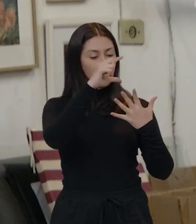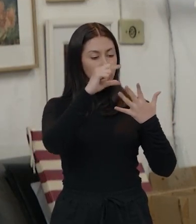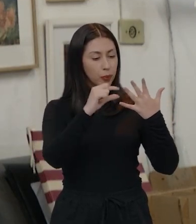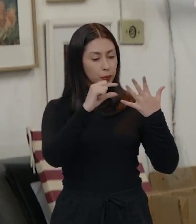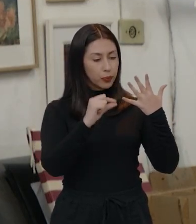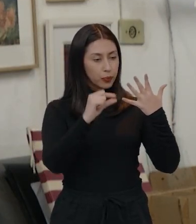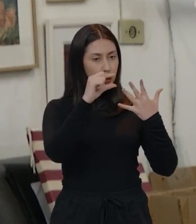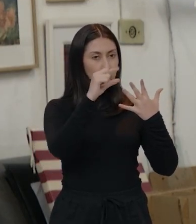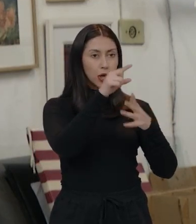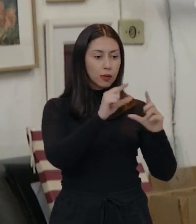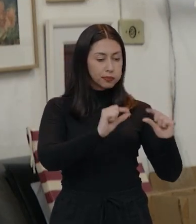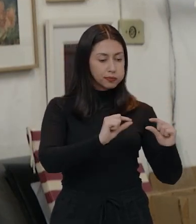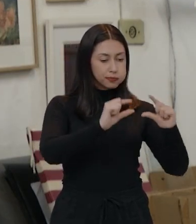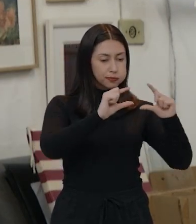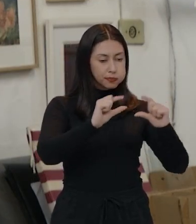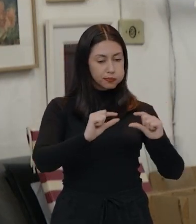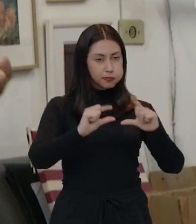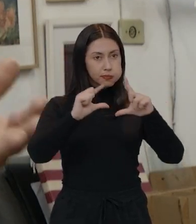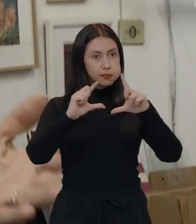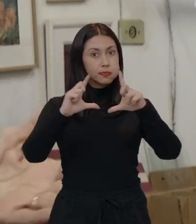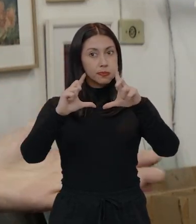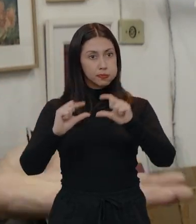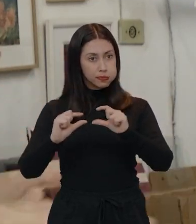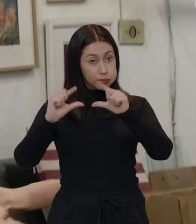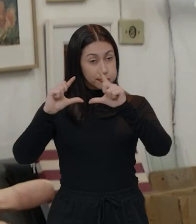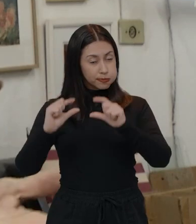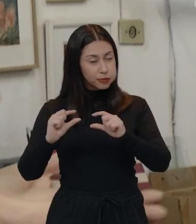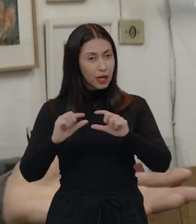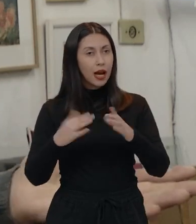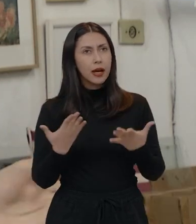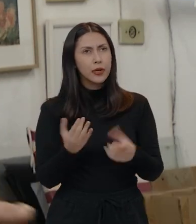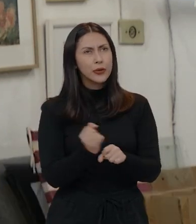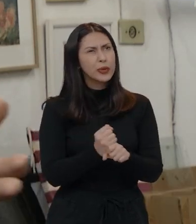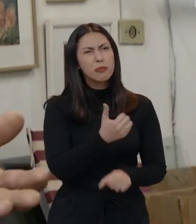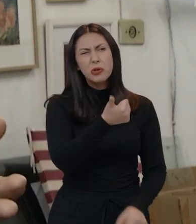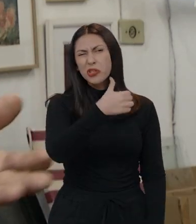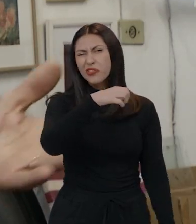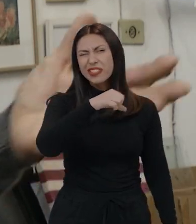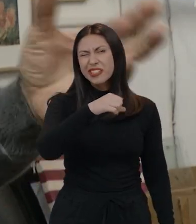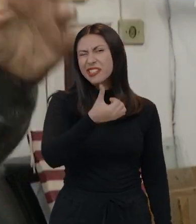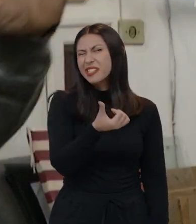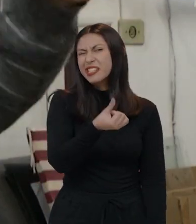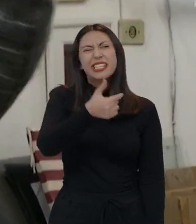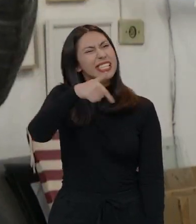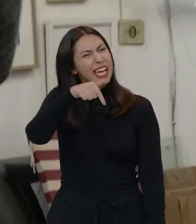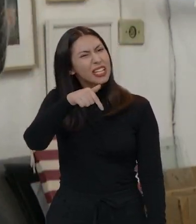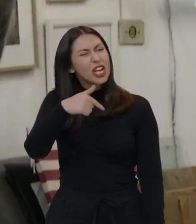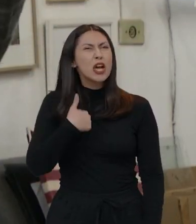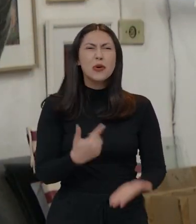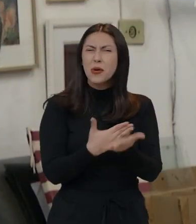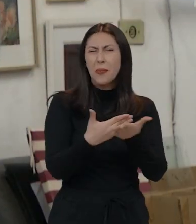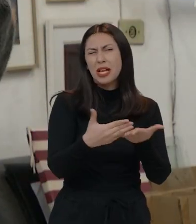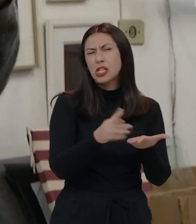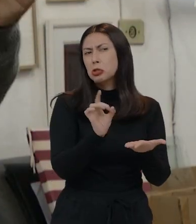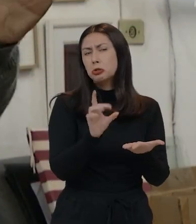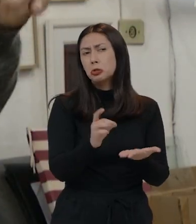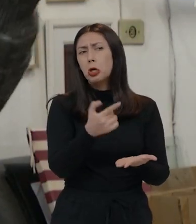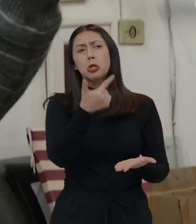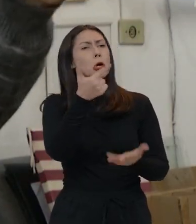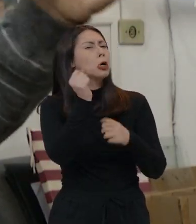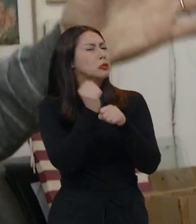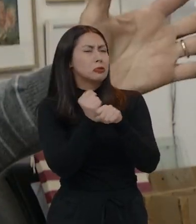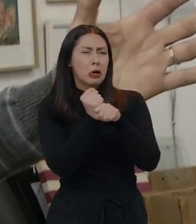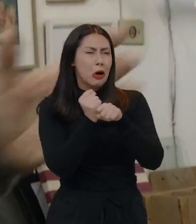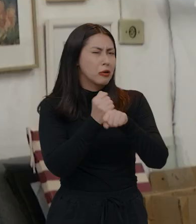tá? Aí fiz um memorial descritivo. Em 67, eu estava. Eram dois anos que eu estava ali começando, vamos dizer